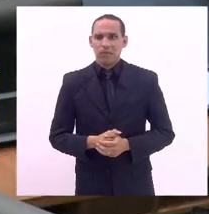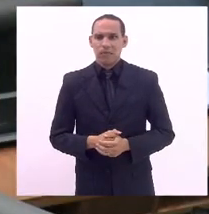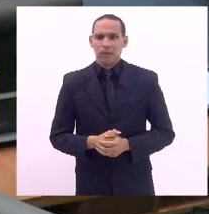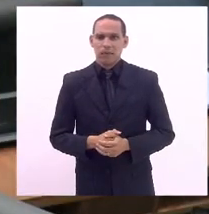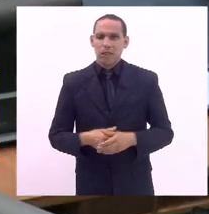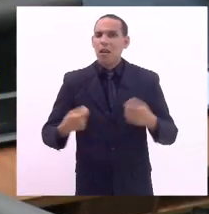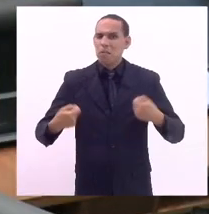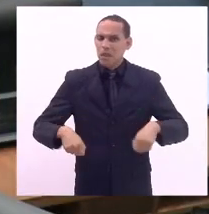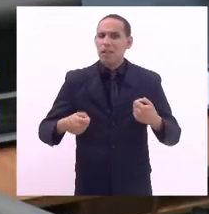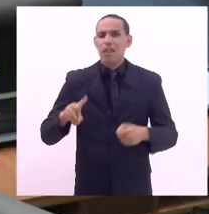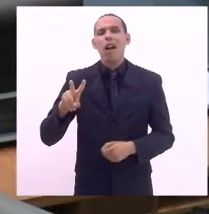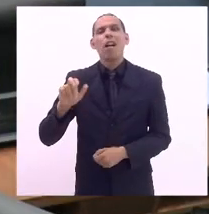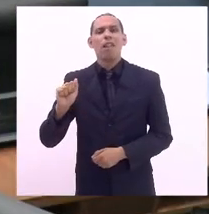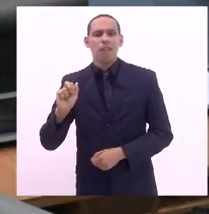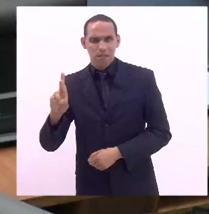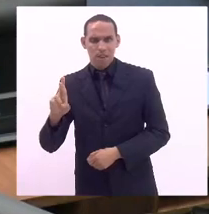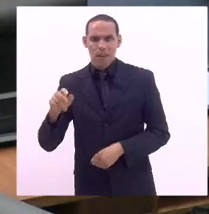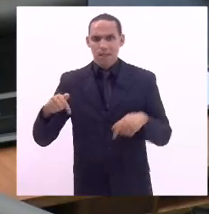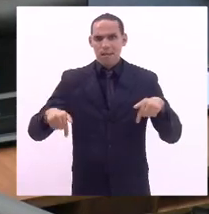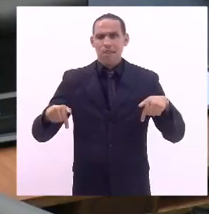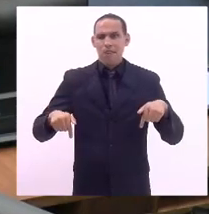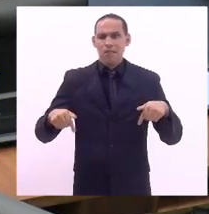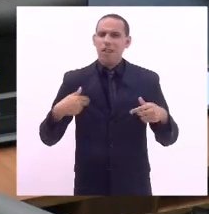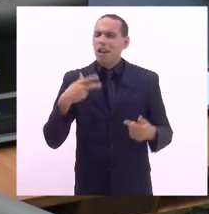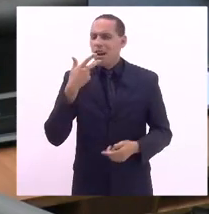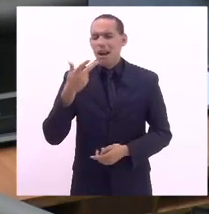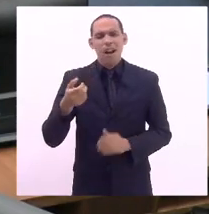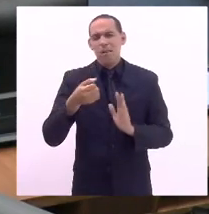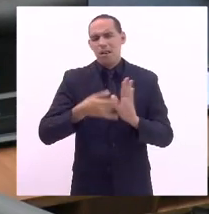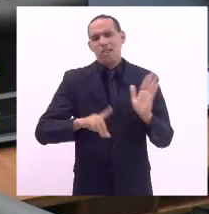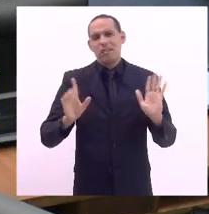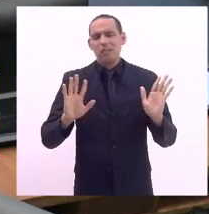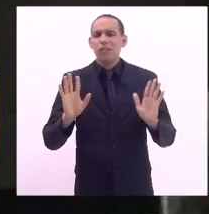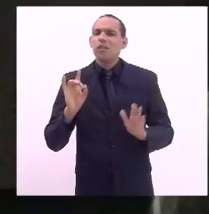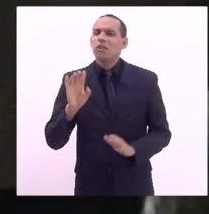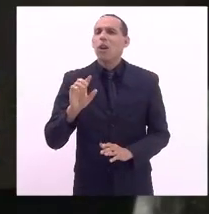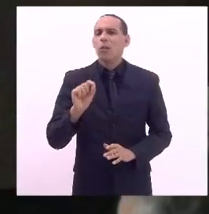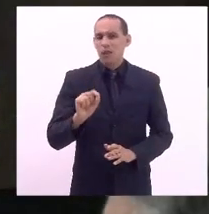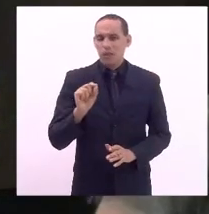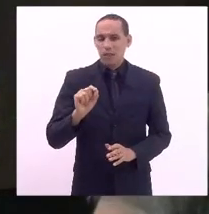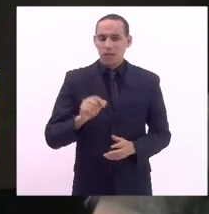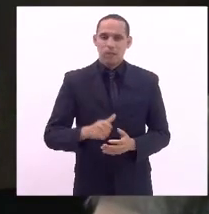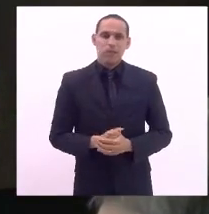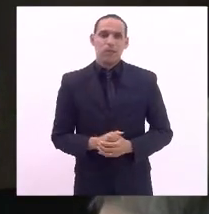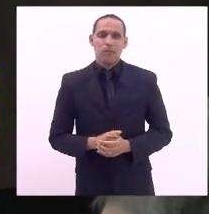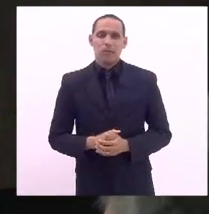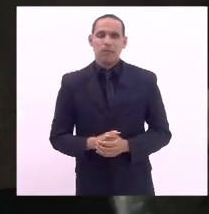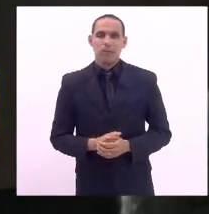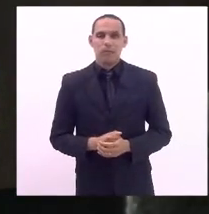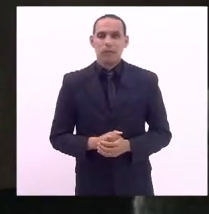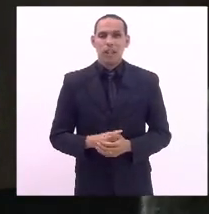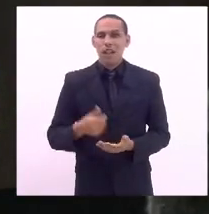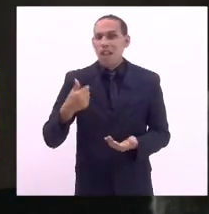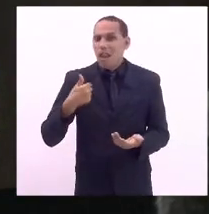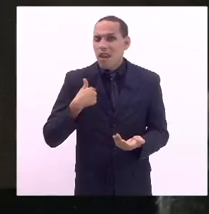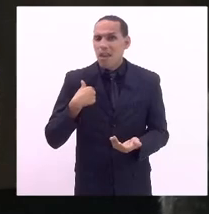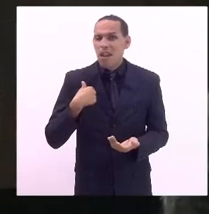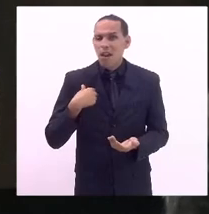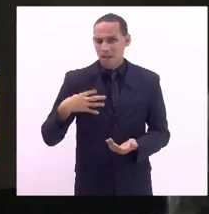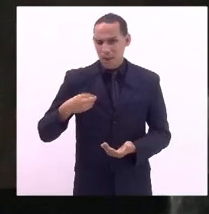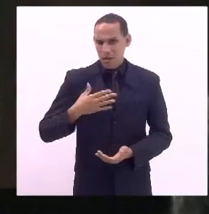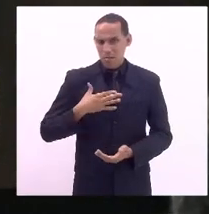Precisa de um VAR aqui. Eu não vou mais falar da matéria, tia Ju, mas vou dizer só o seguinte. Olha, nunca na vida eu vou deixar meu